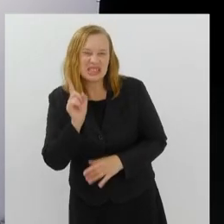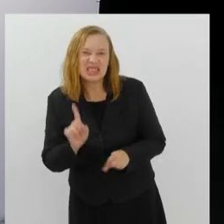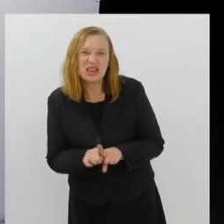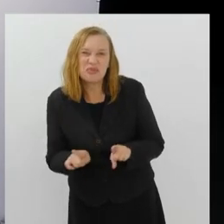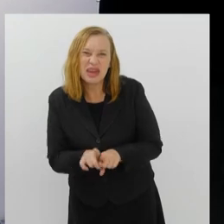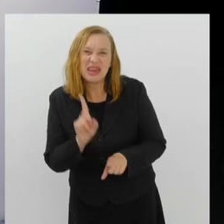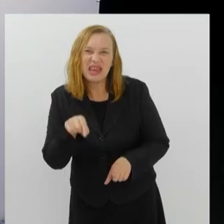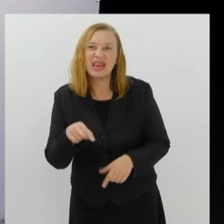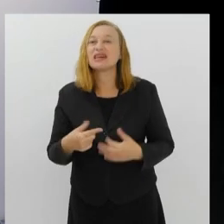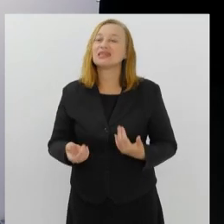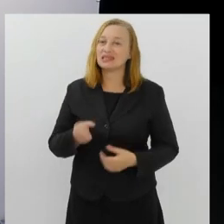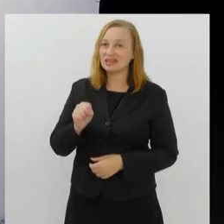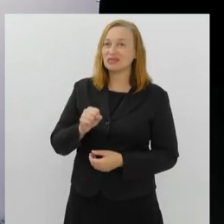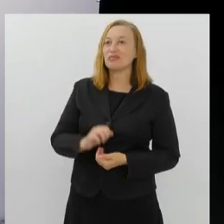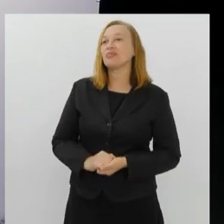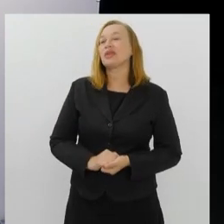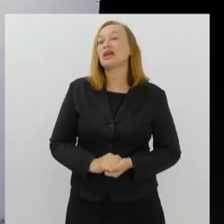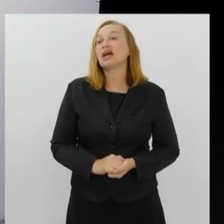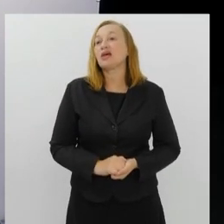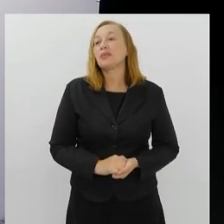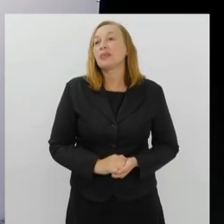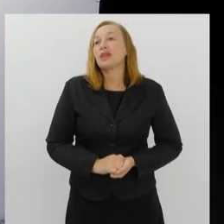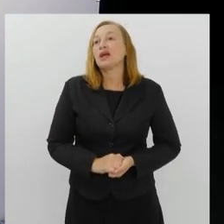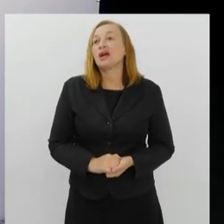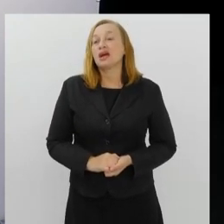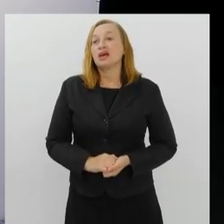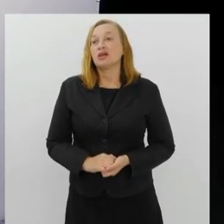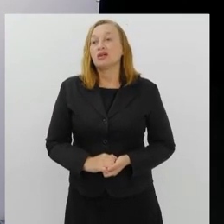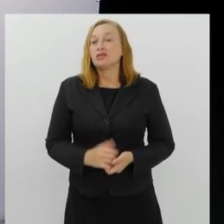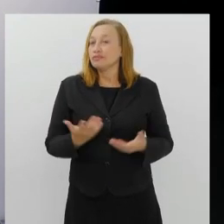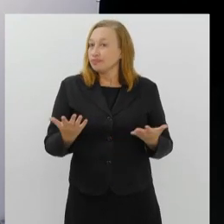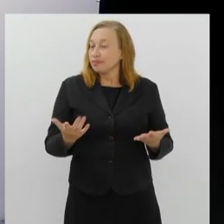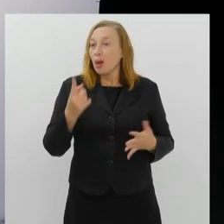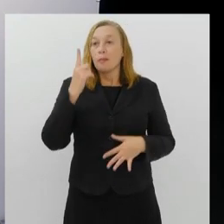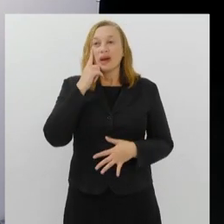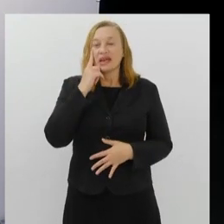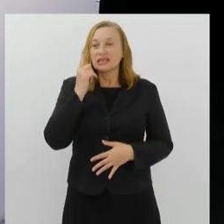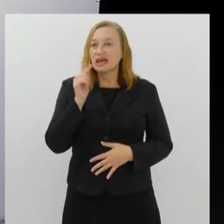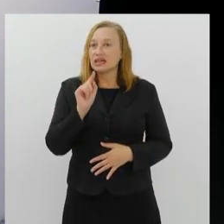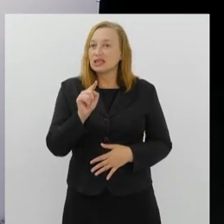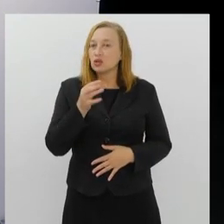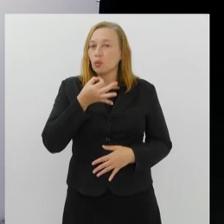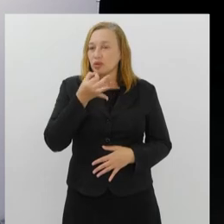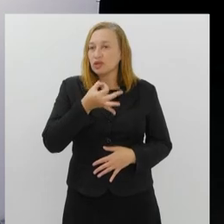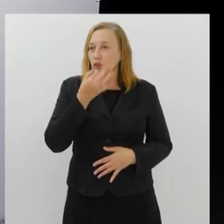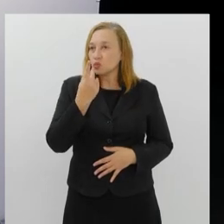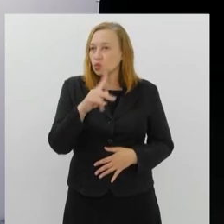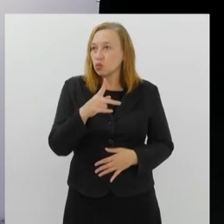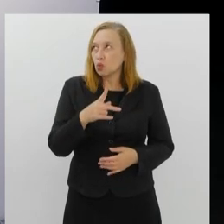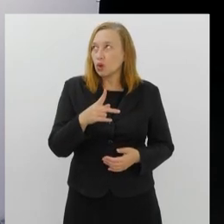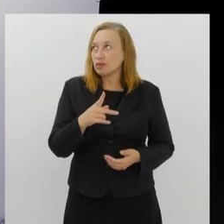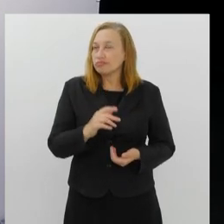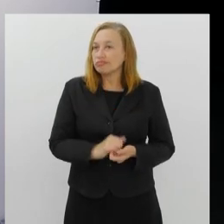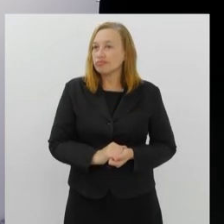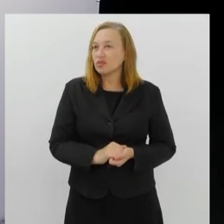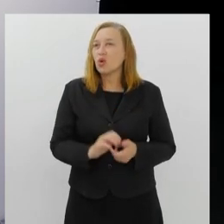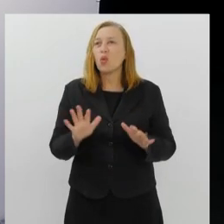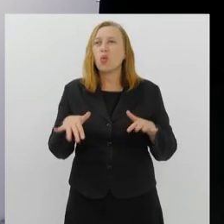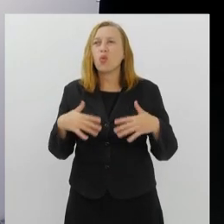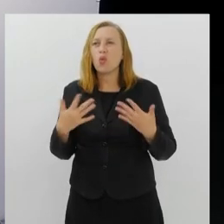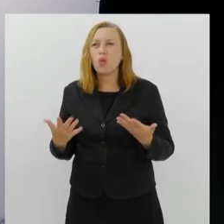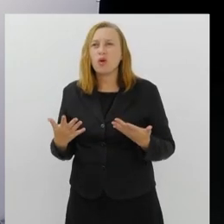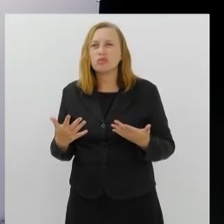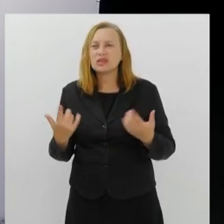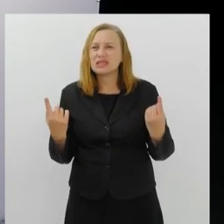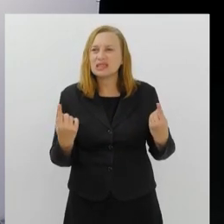assim também, né? Você acabou de falar, né? Olha só, Vietra, vamos pensar aqui na sua opinião. Quais